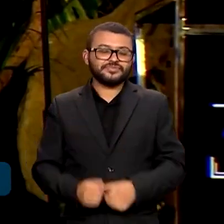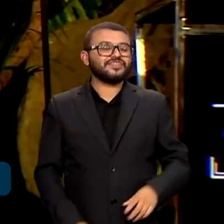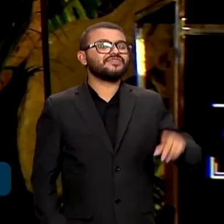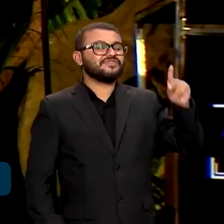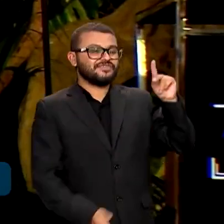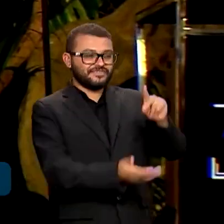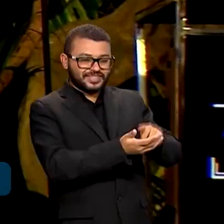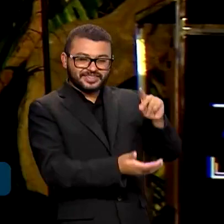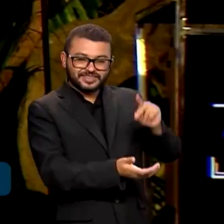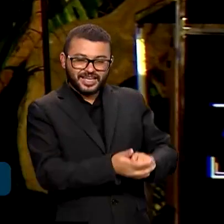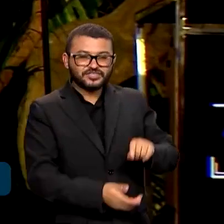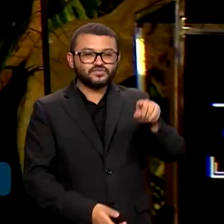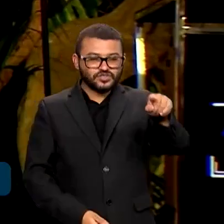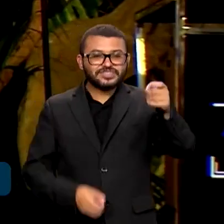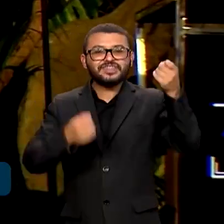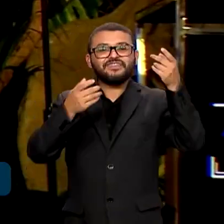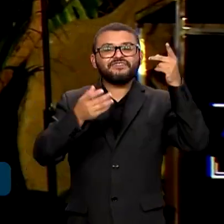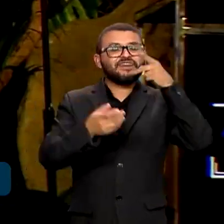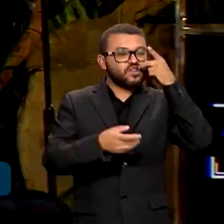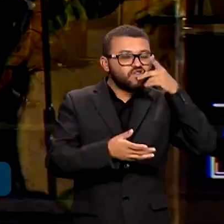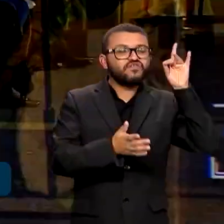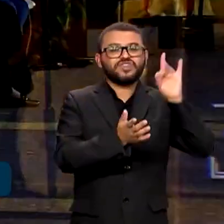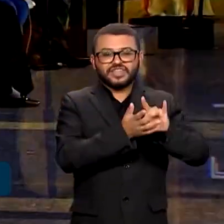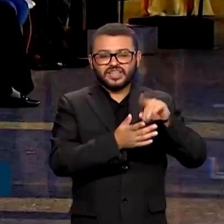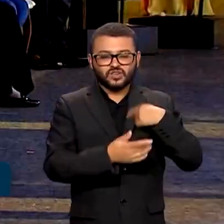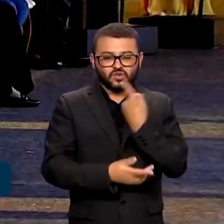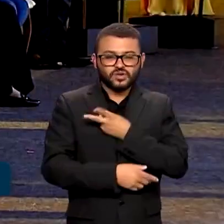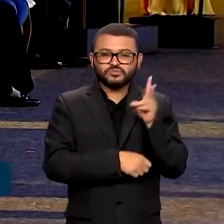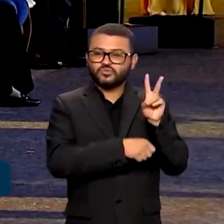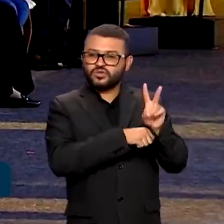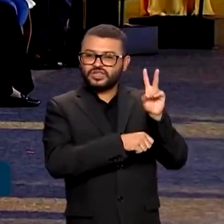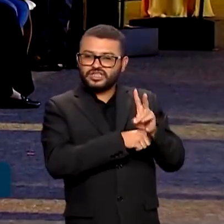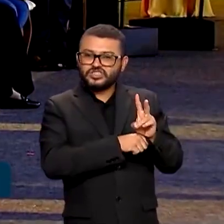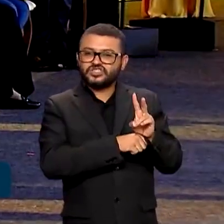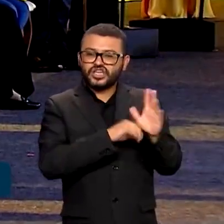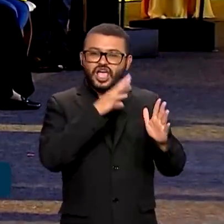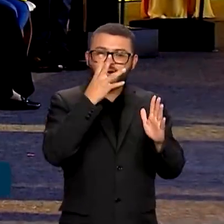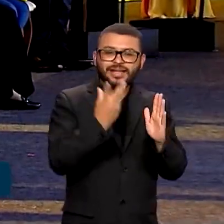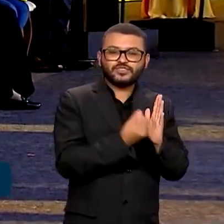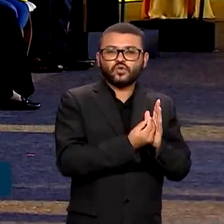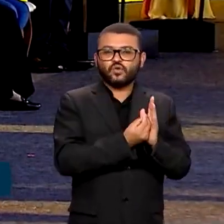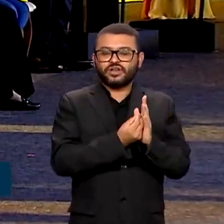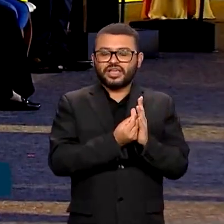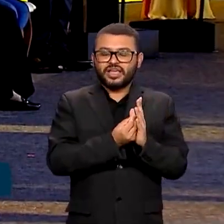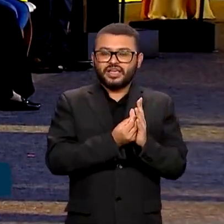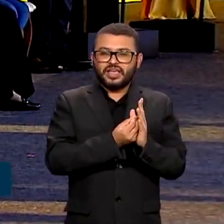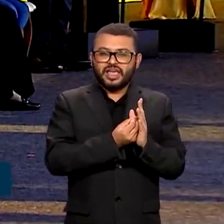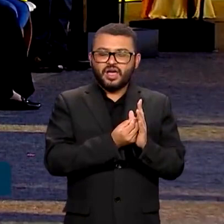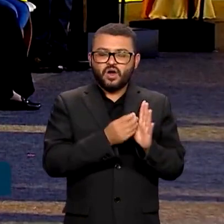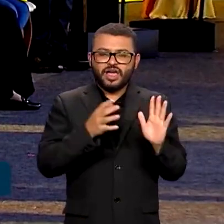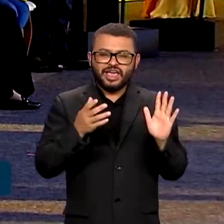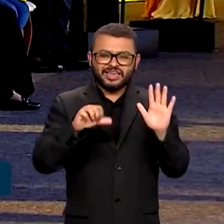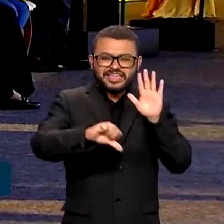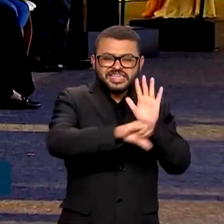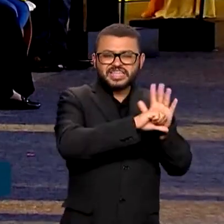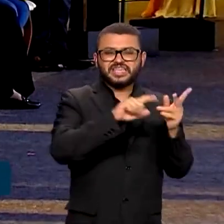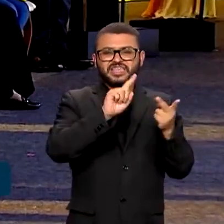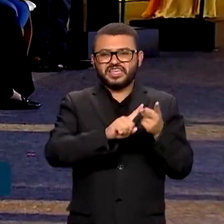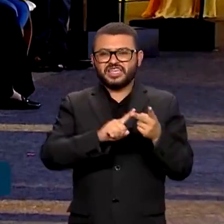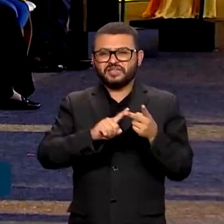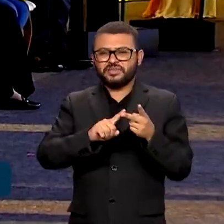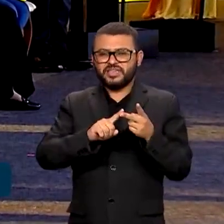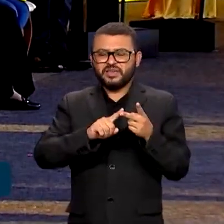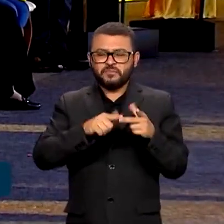Mendes, você tinha razão. Defender a Amazônia do garimpo ilegal, do desmatamento desenfreado,